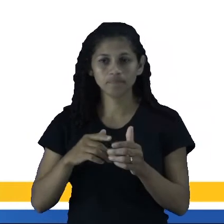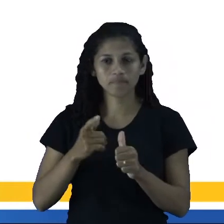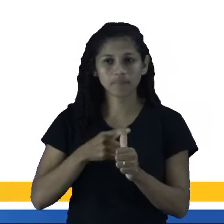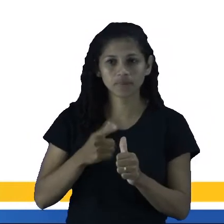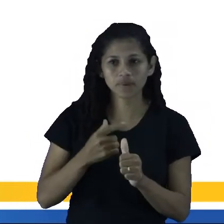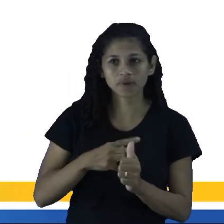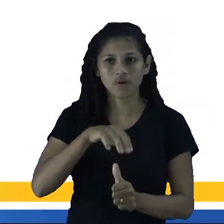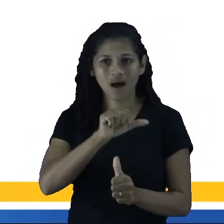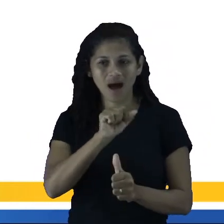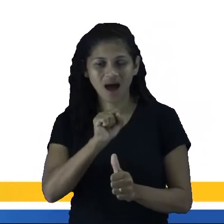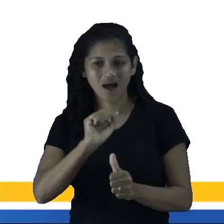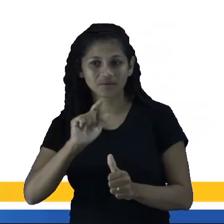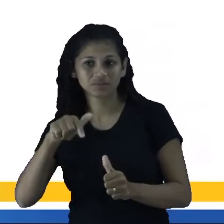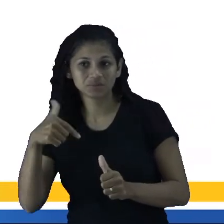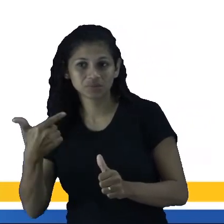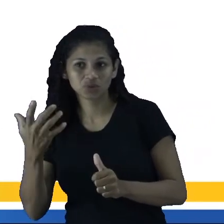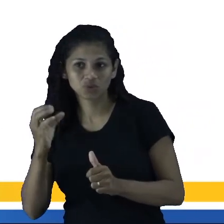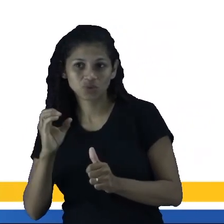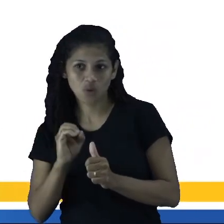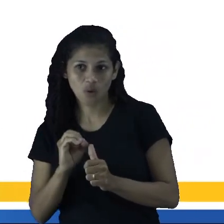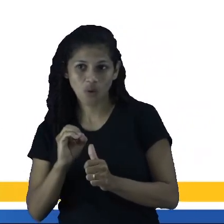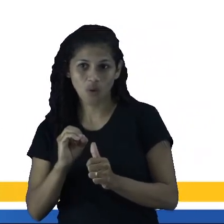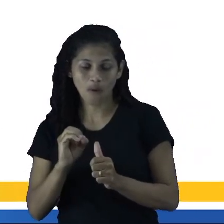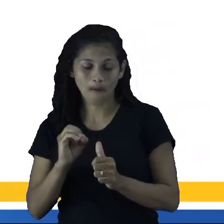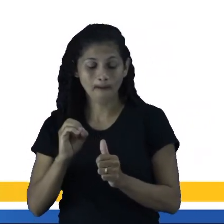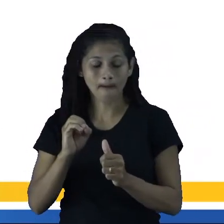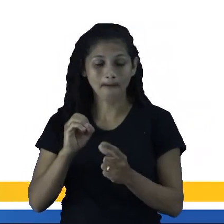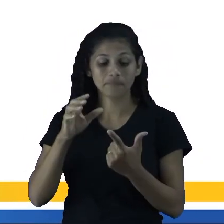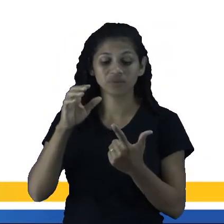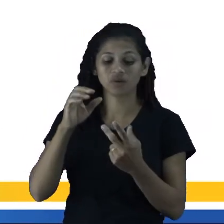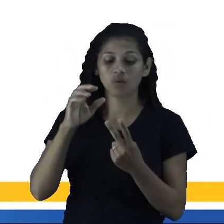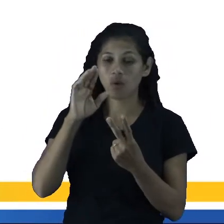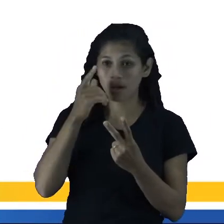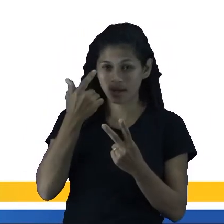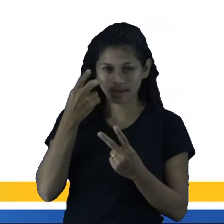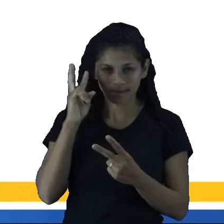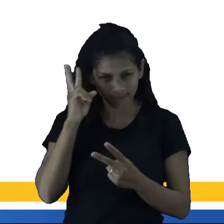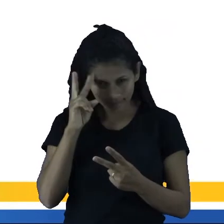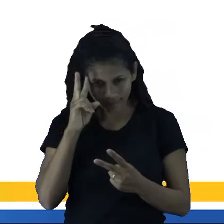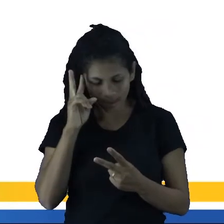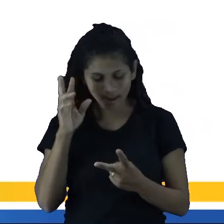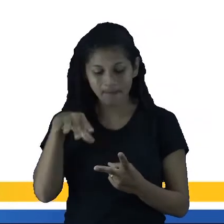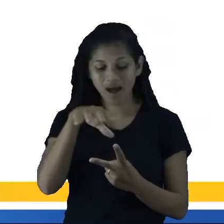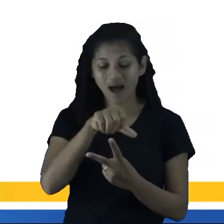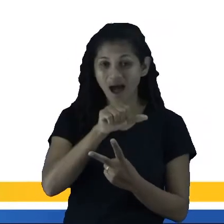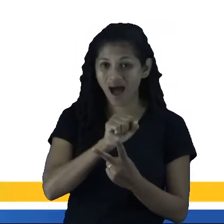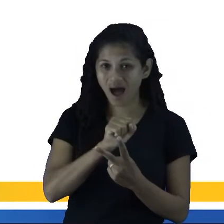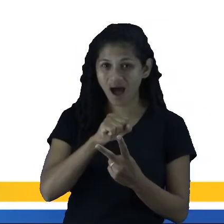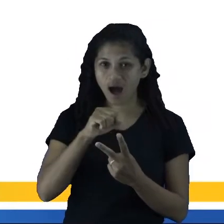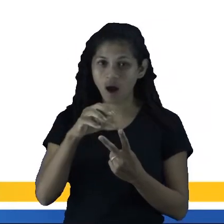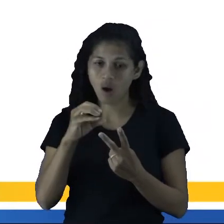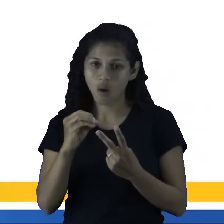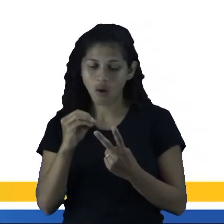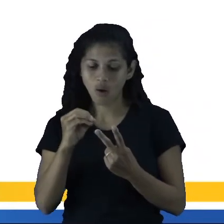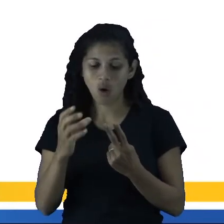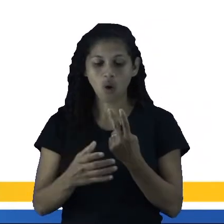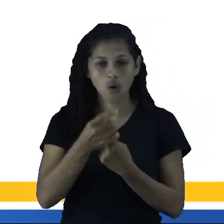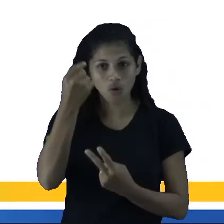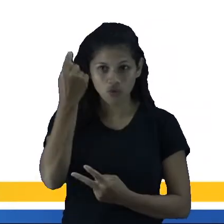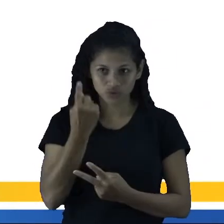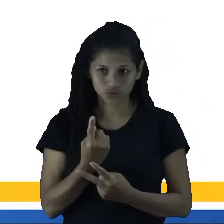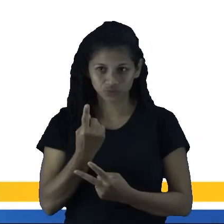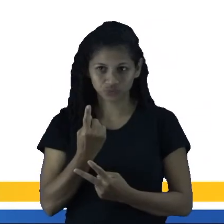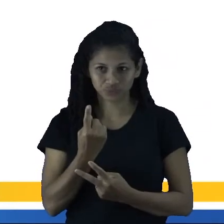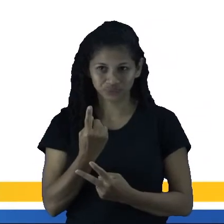o O. Como é que, ó, lembra? Elas devem ficar juntas, uma ao lado da outra. Se as letras A e O devem aparecer